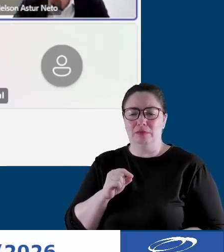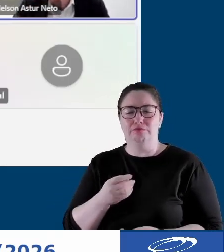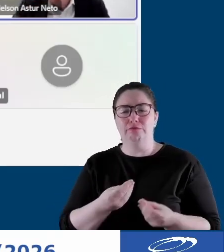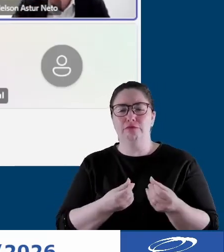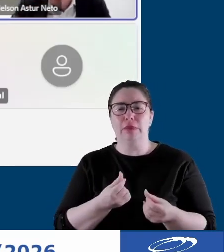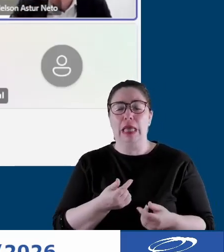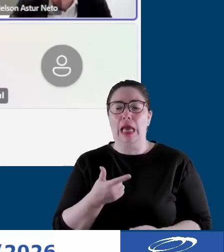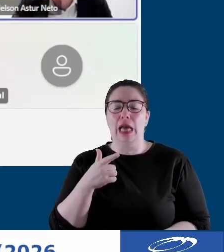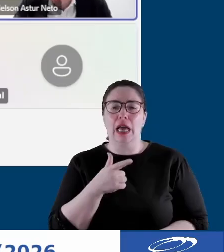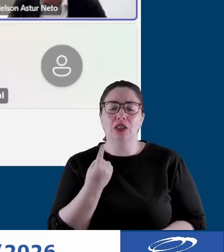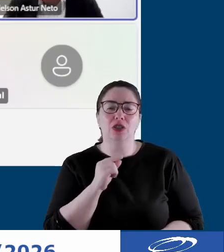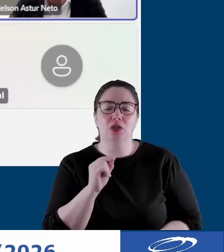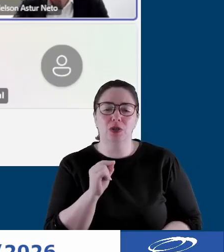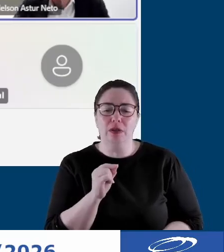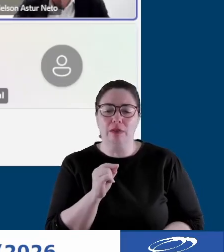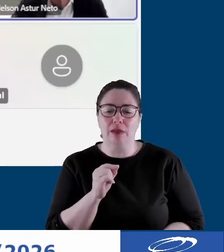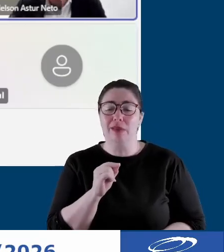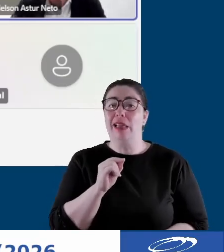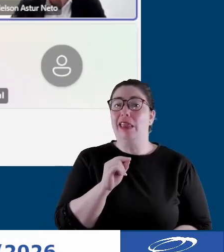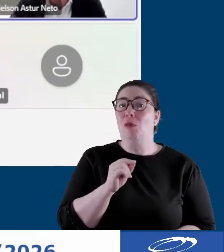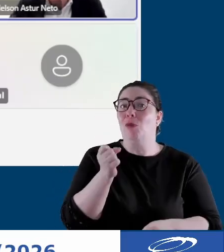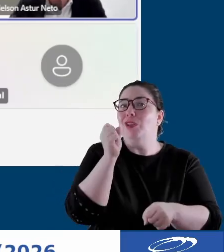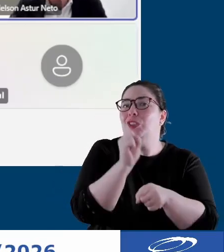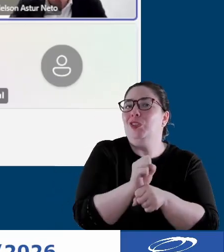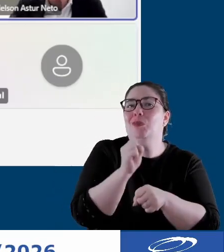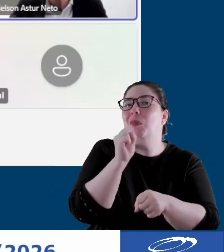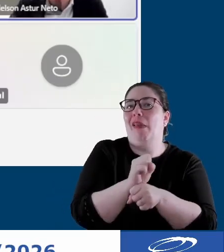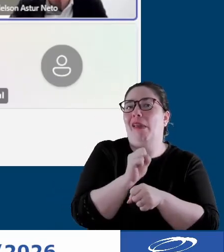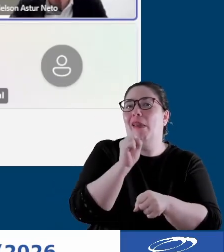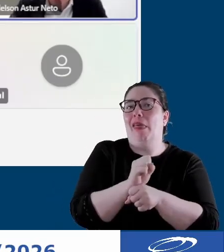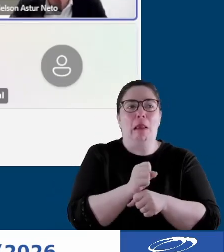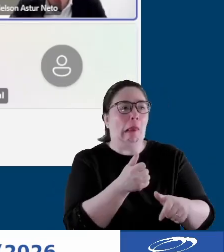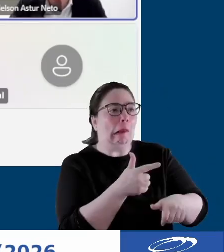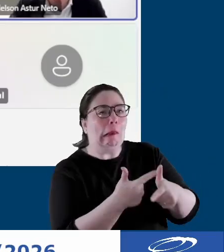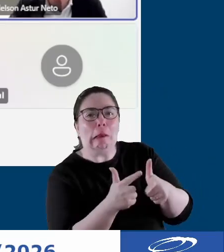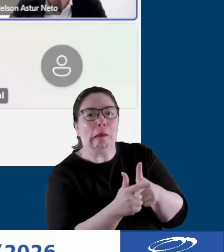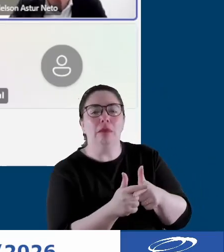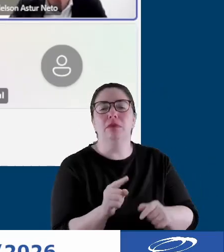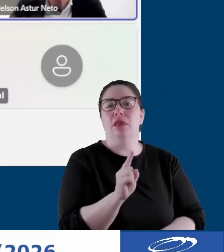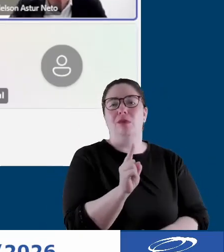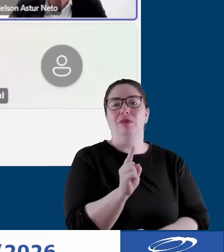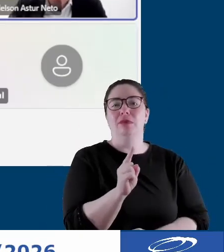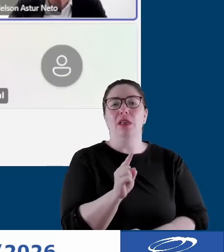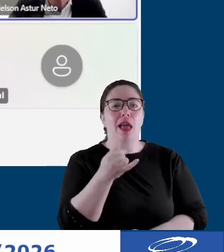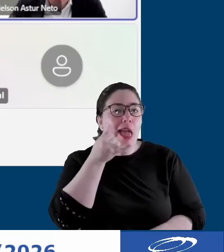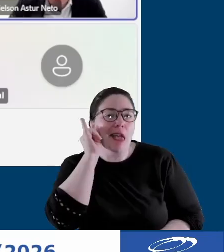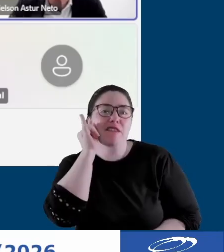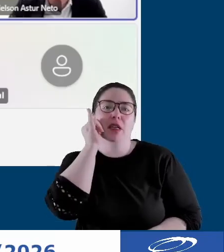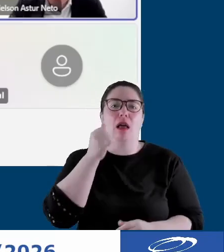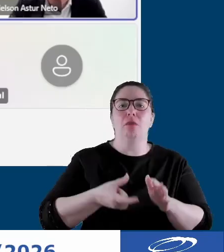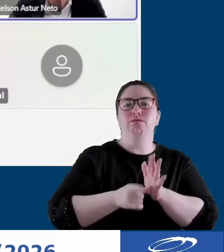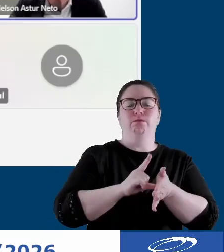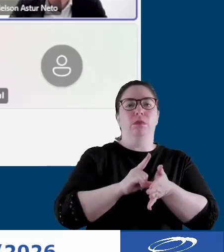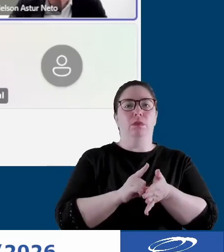morto pós-operatório. Em contrapartida, nas vias posteriores, a agressão é muito maior, e você tem muito mais acúmulo